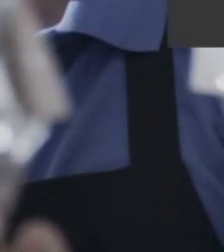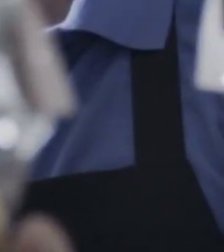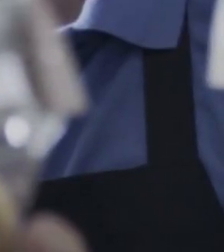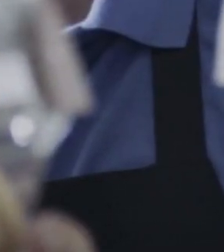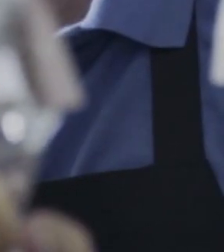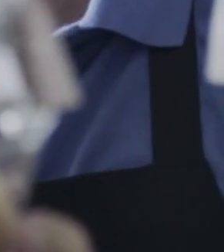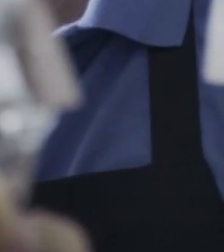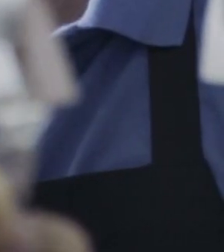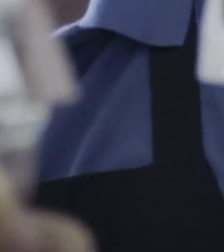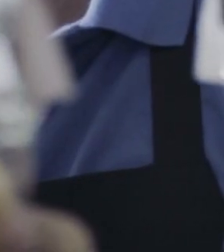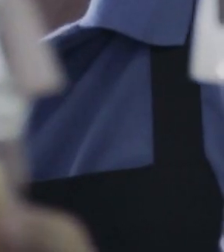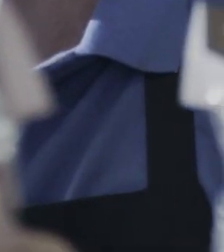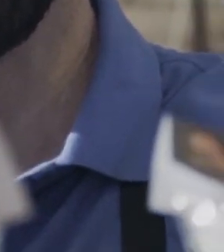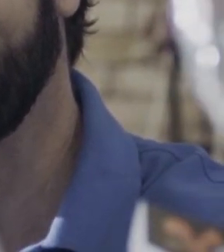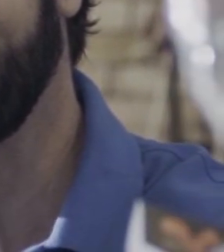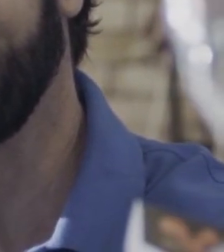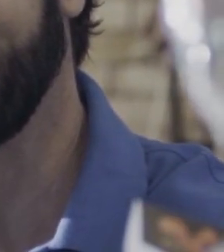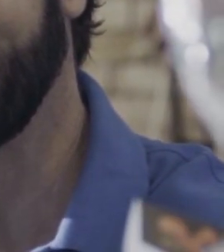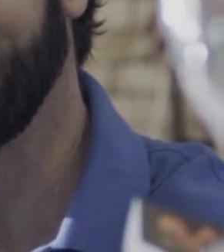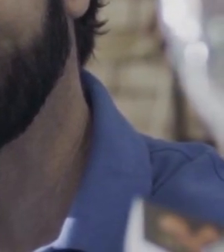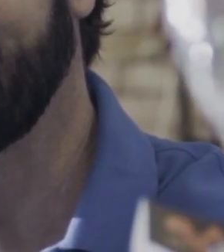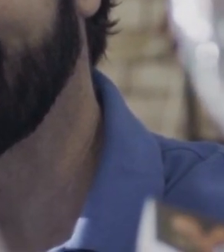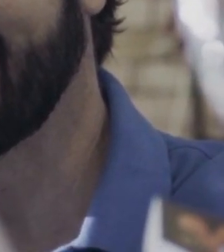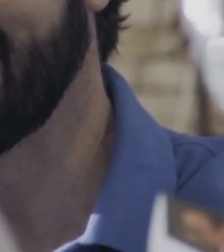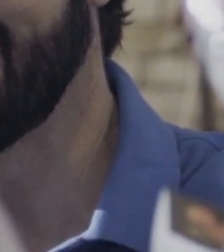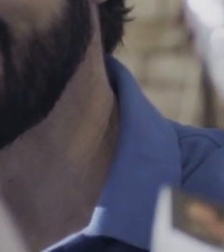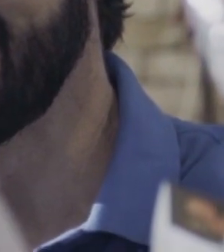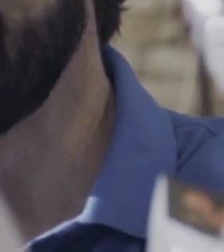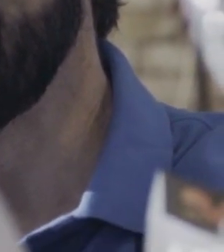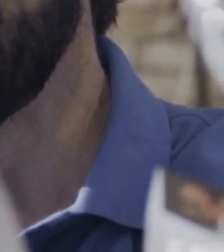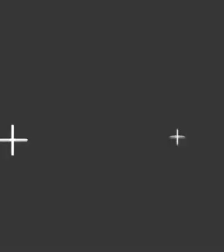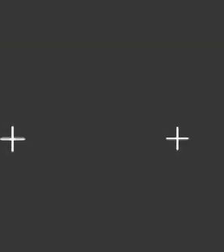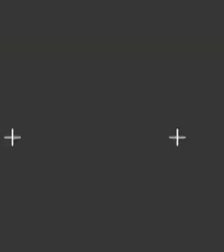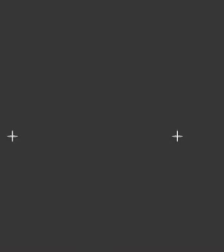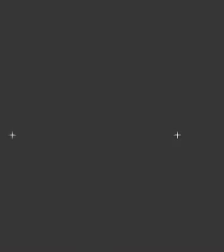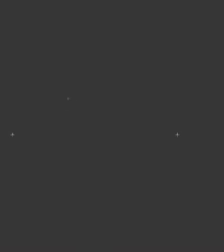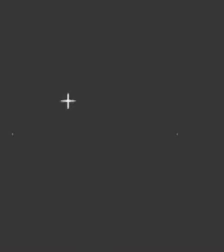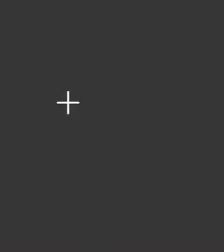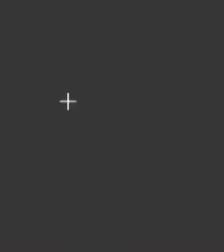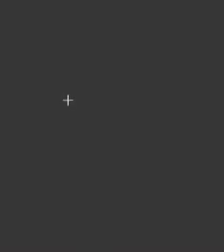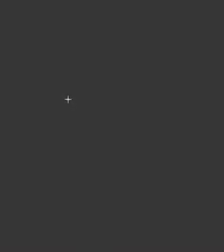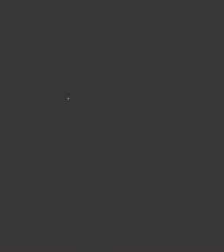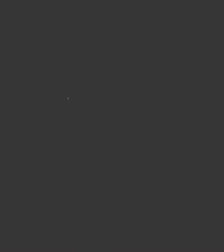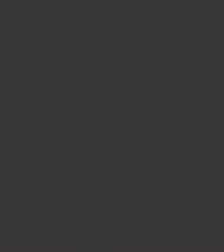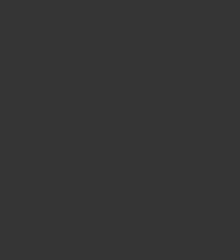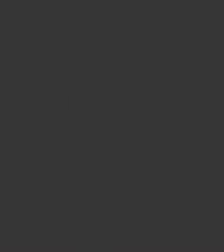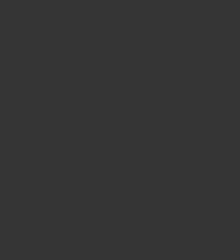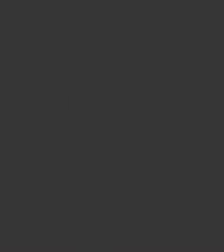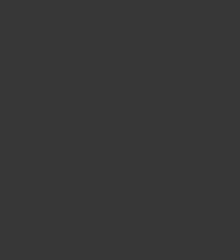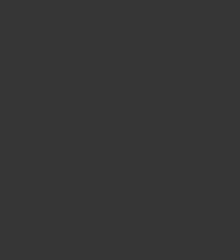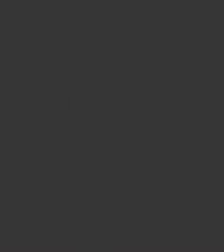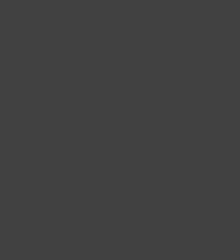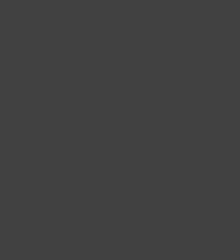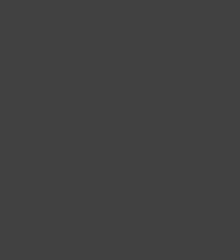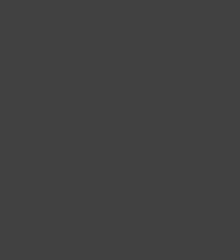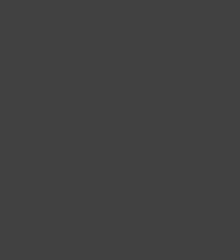uma gestão cada vez mais moderna e mais próxima de você. Assembleia Legislativa de Mato Grosso do